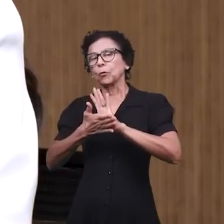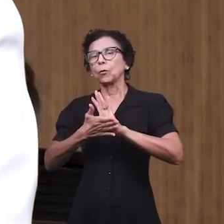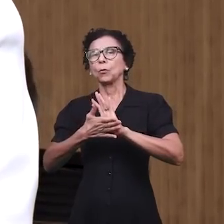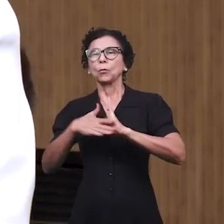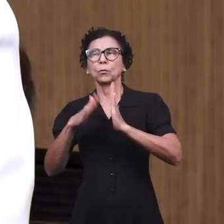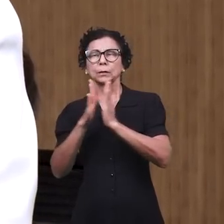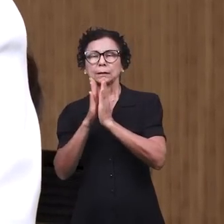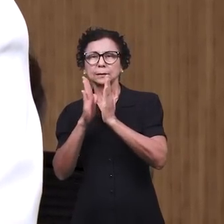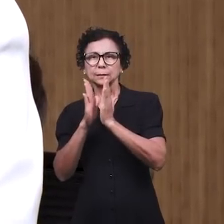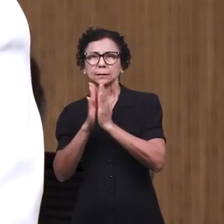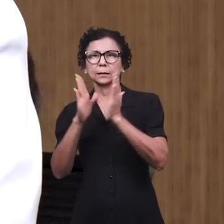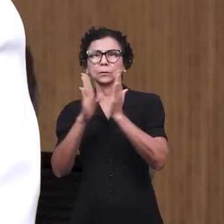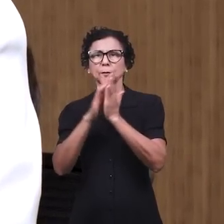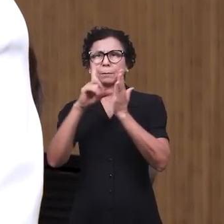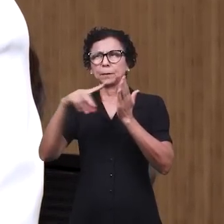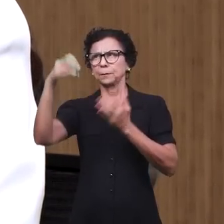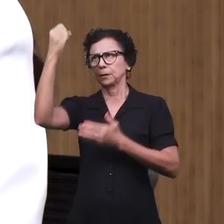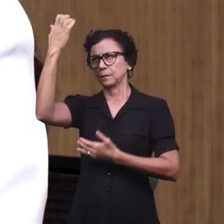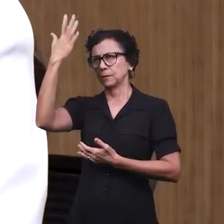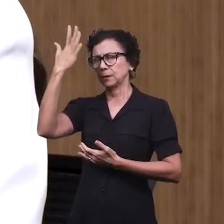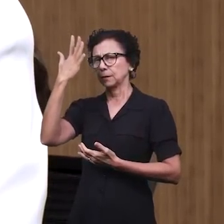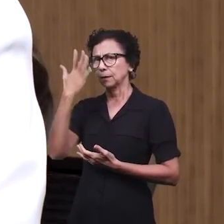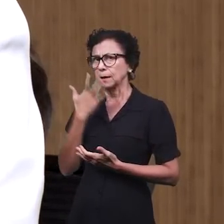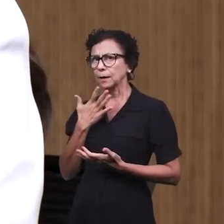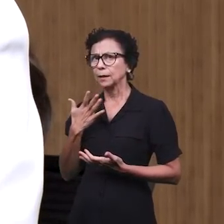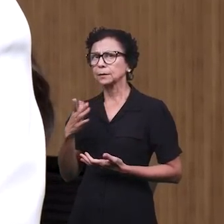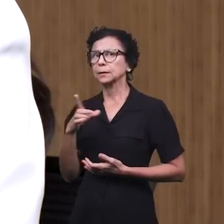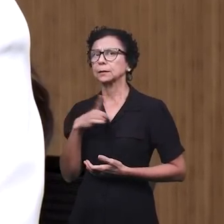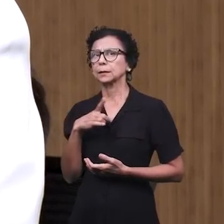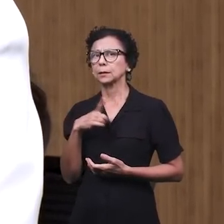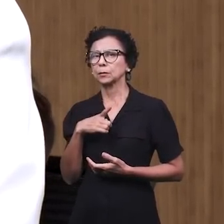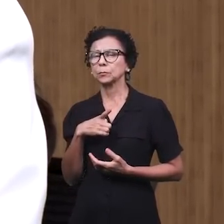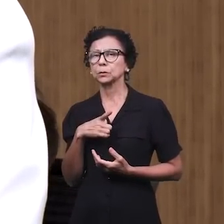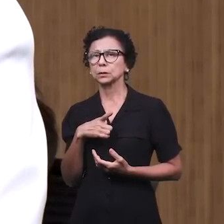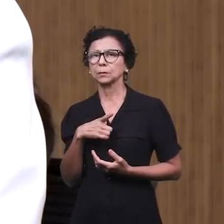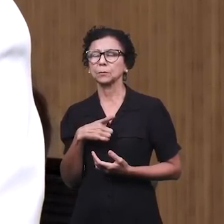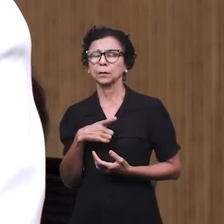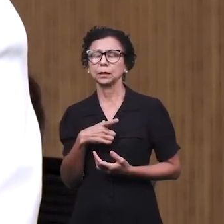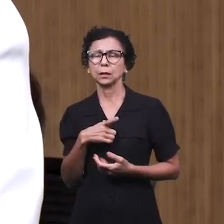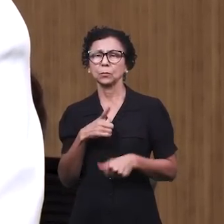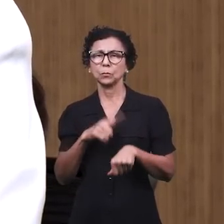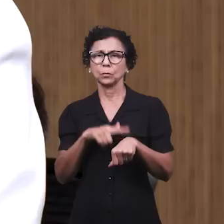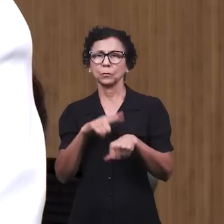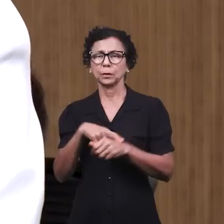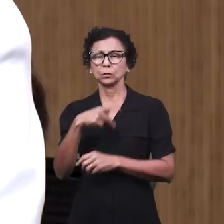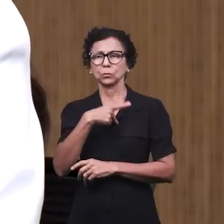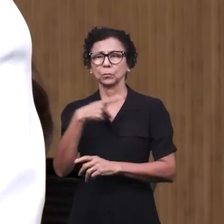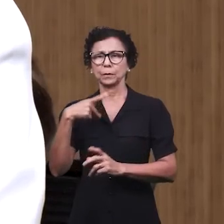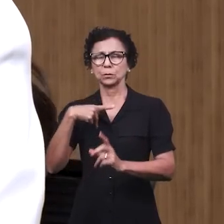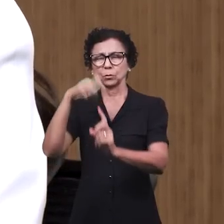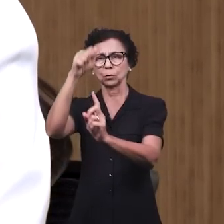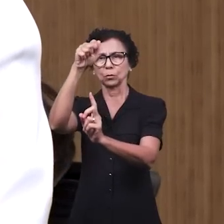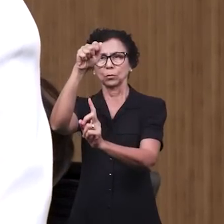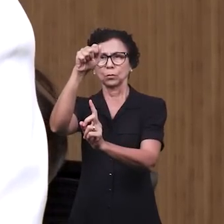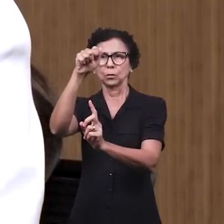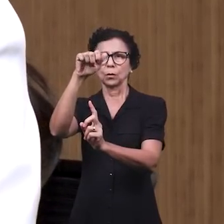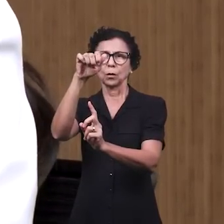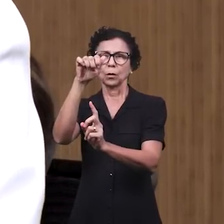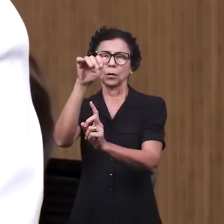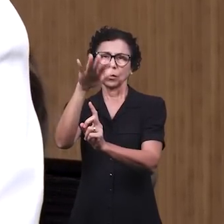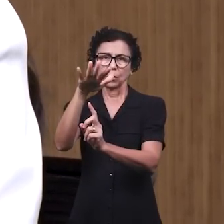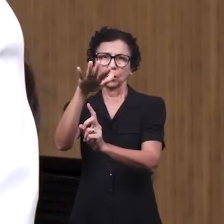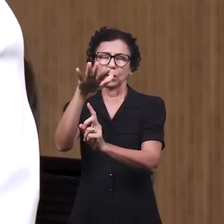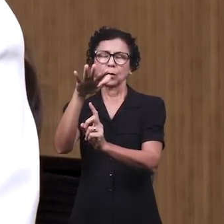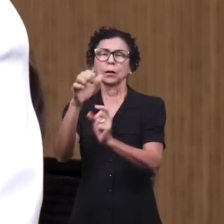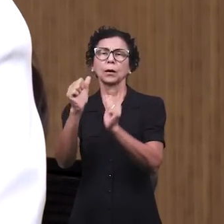a palavra, né, revelada ali, a mensagem. Nós também temos ali a bênção apostólica antes de terminar o culto e o